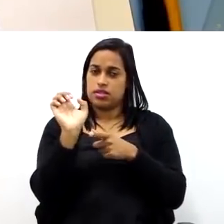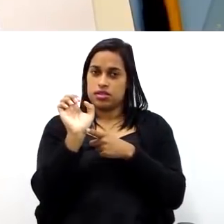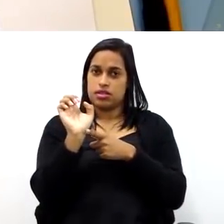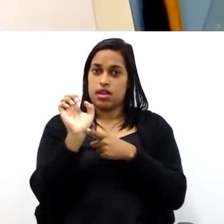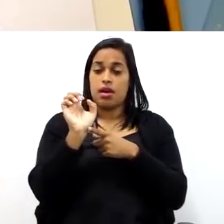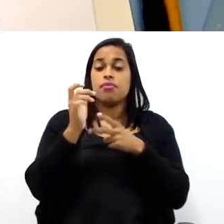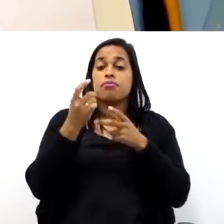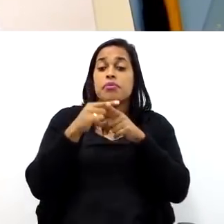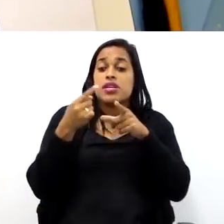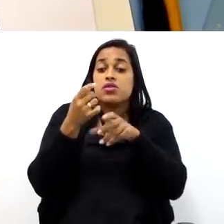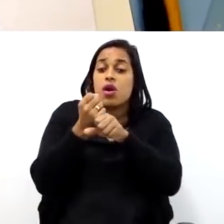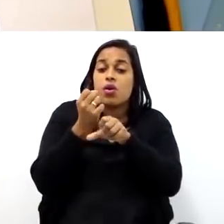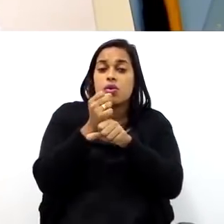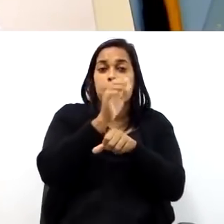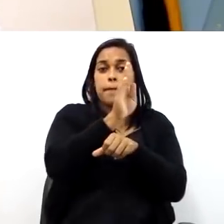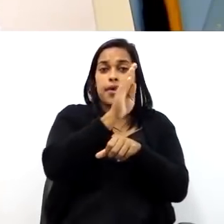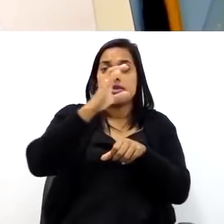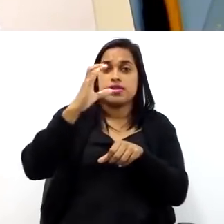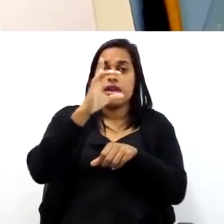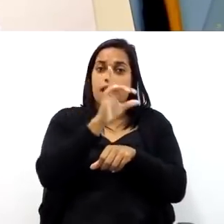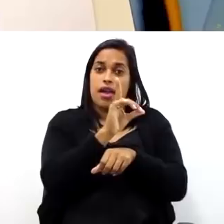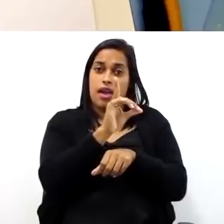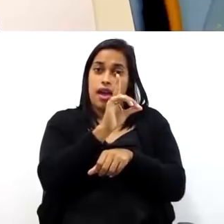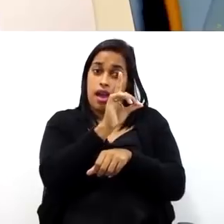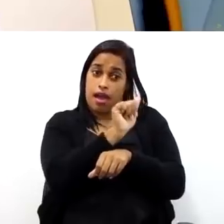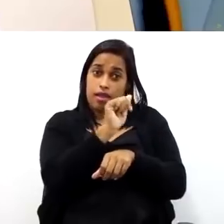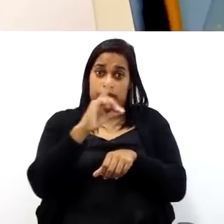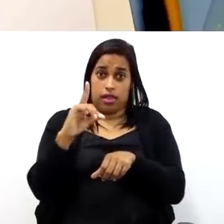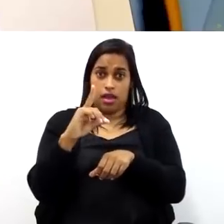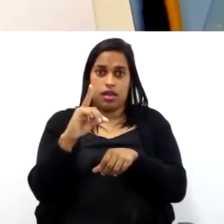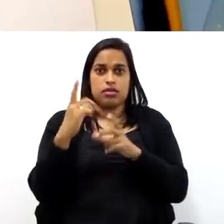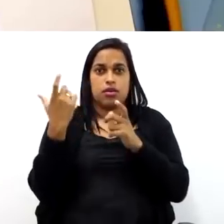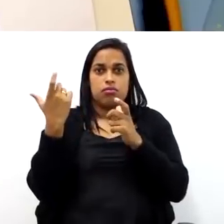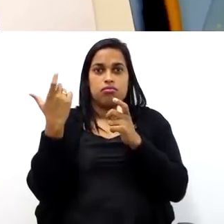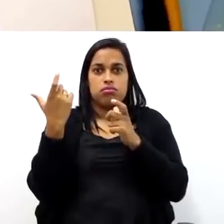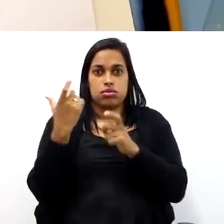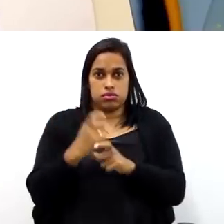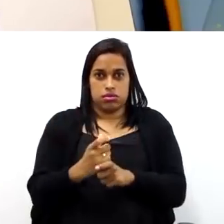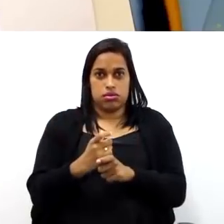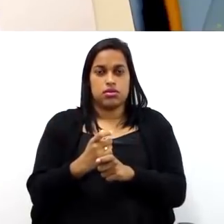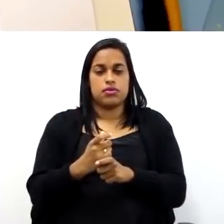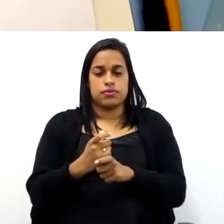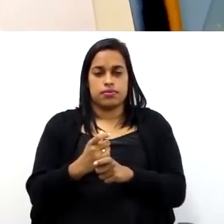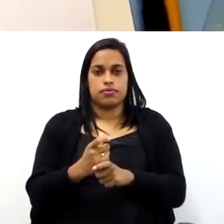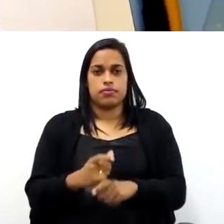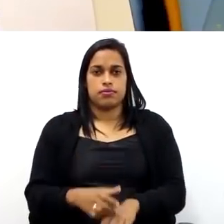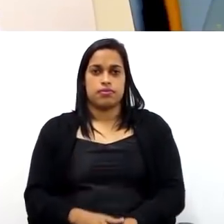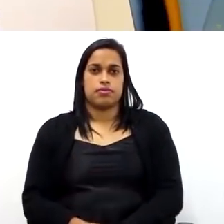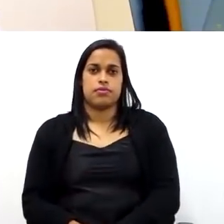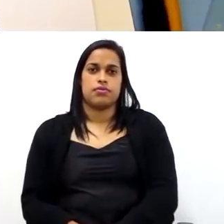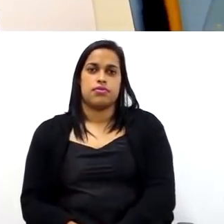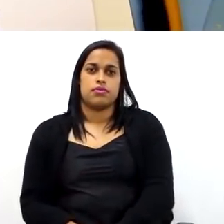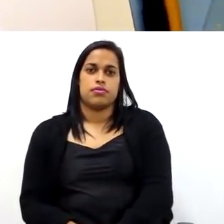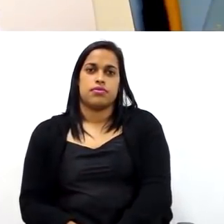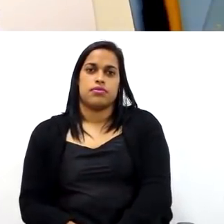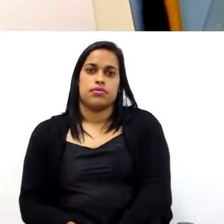medida CD estão em verdadeira grandeza, mas a medida BC e AD estão absolutamente